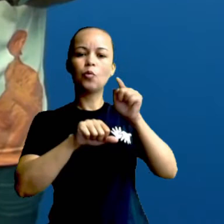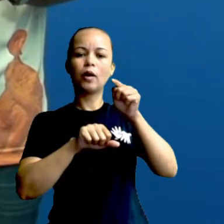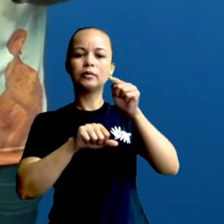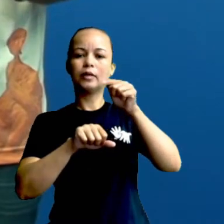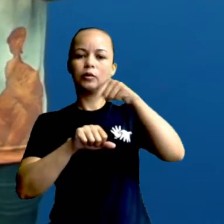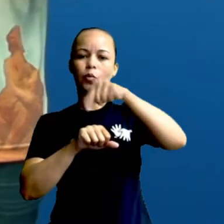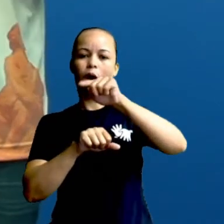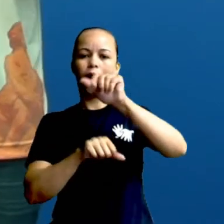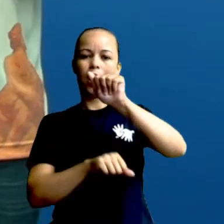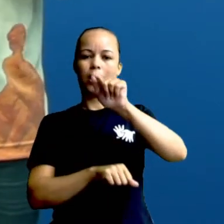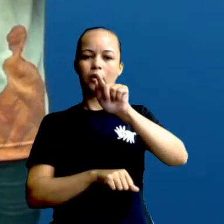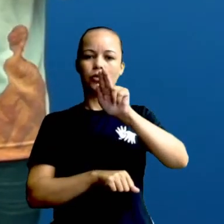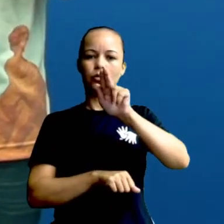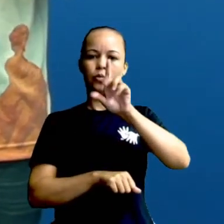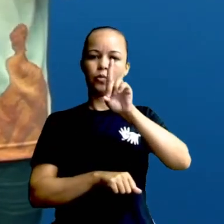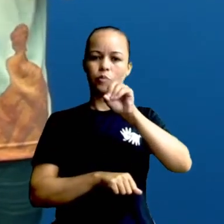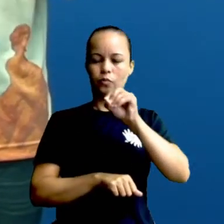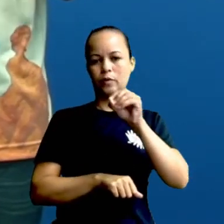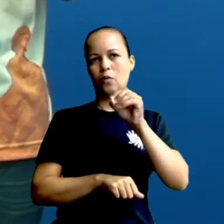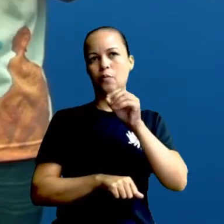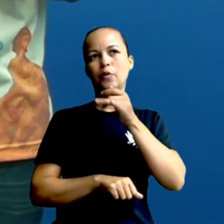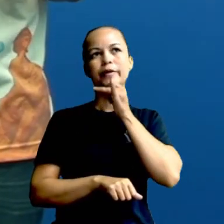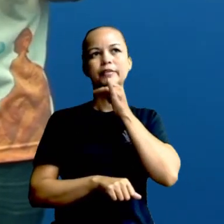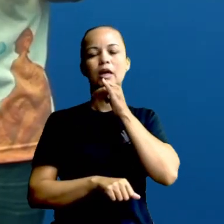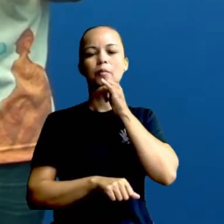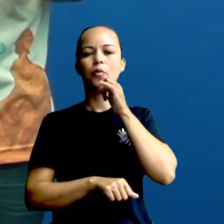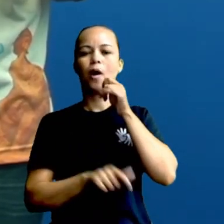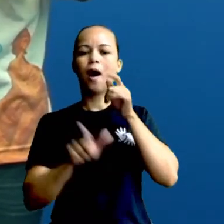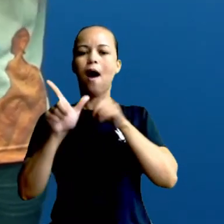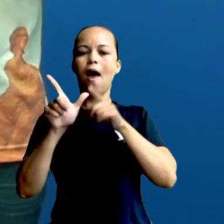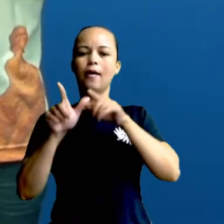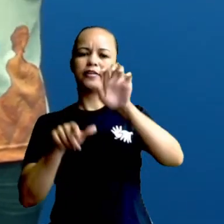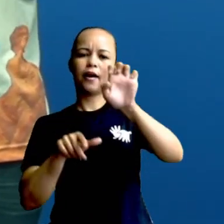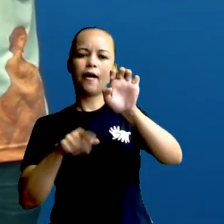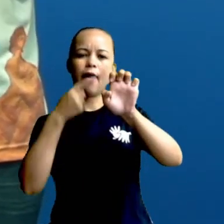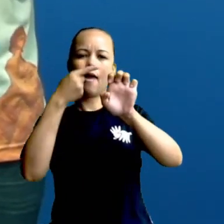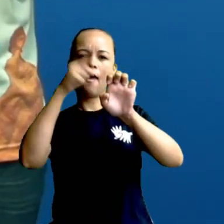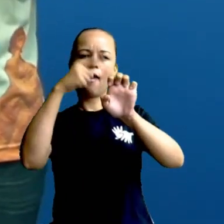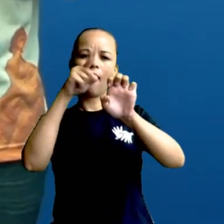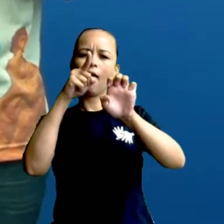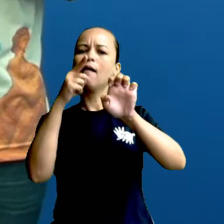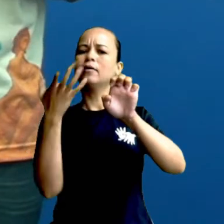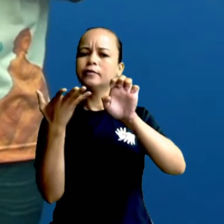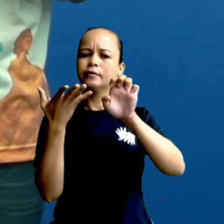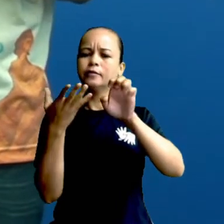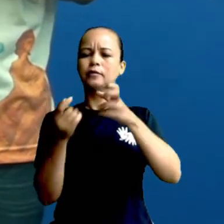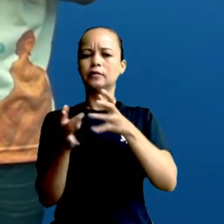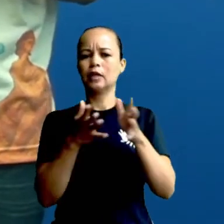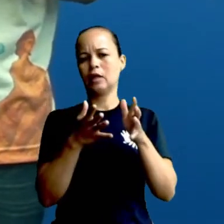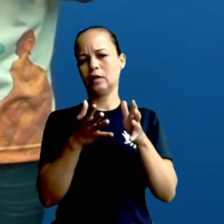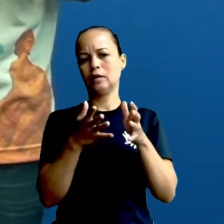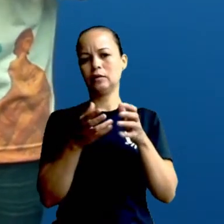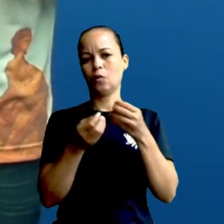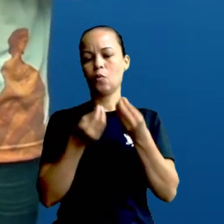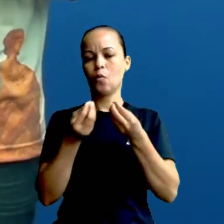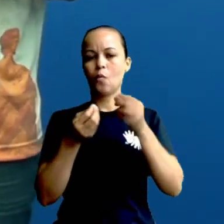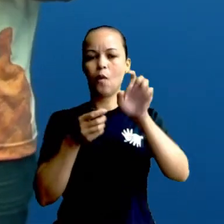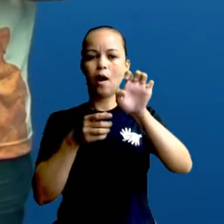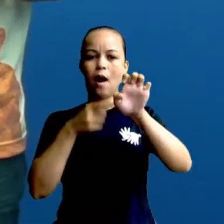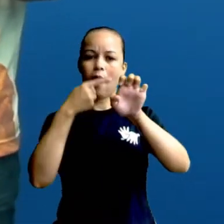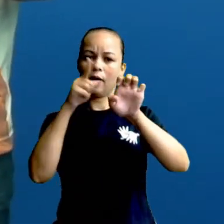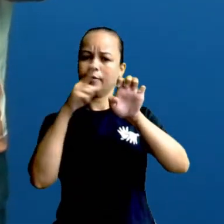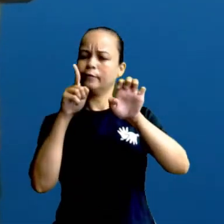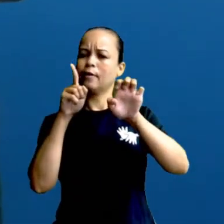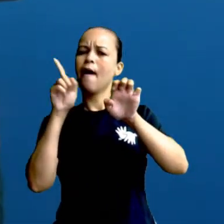agudo a letra e né como aí uma situação hipotética no meio da frase com acento ela